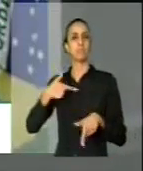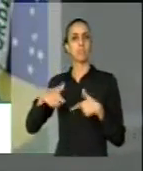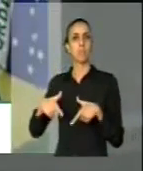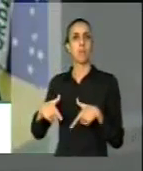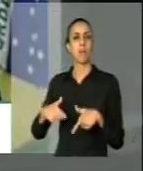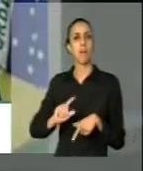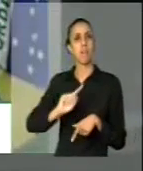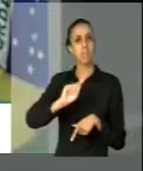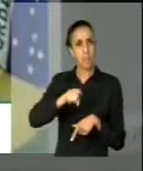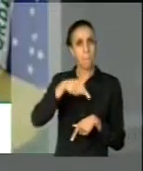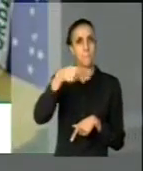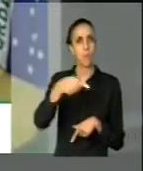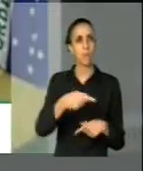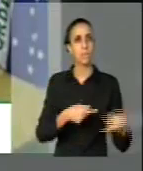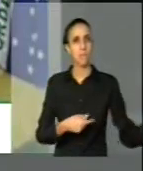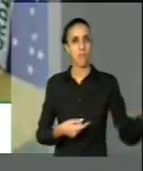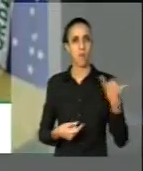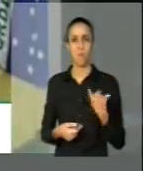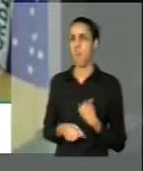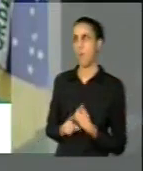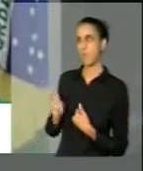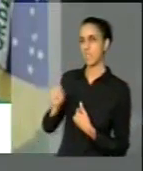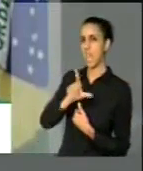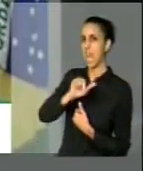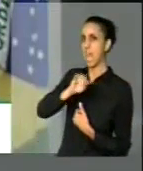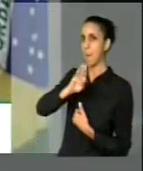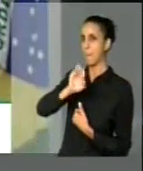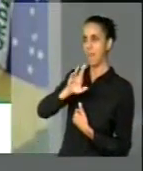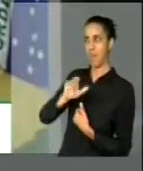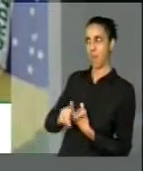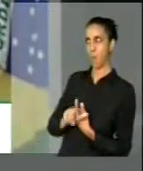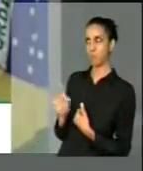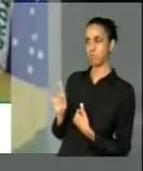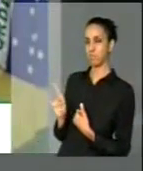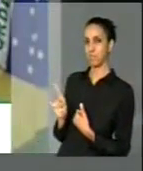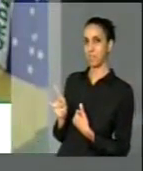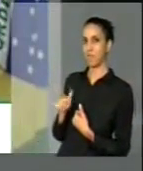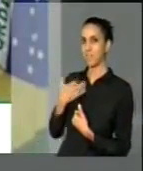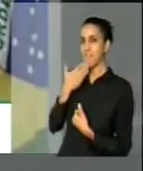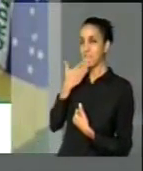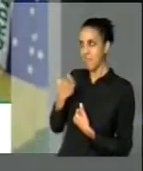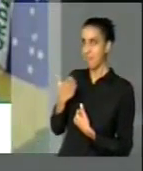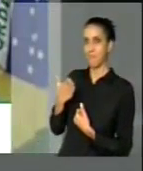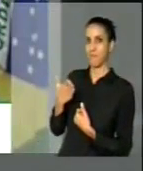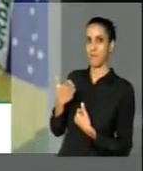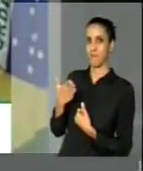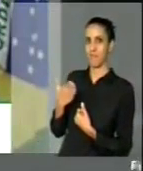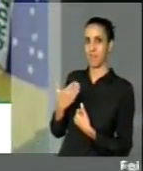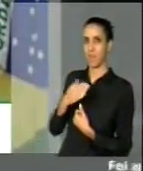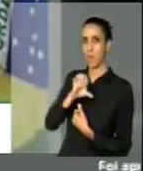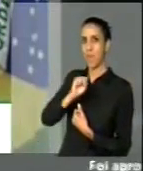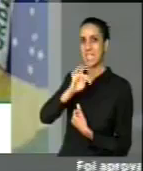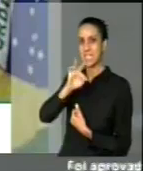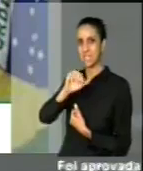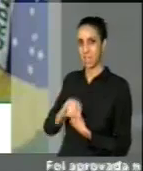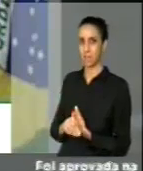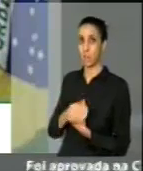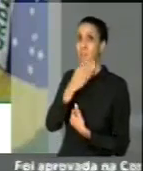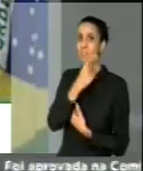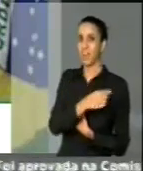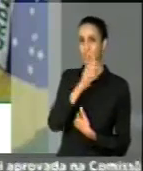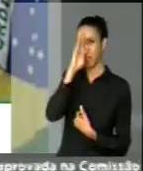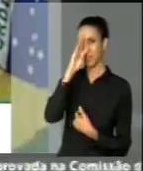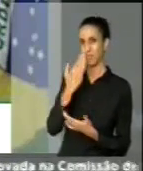falou, você não é muito liberal, né? Você é um pouco Estado. Ele não acreditava na capacidade de regeneração do